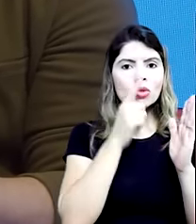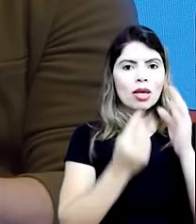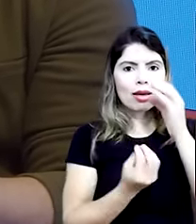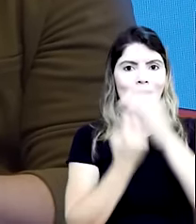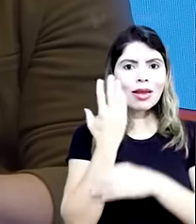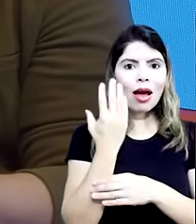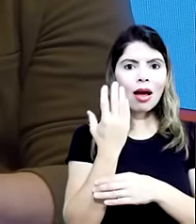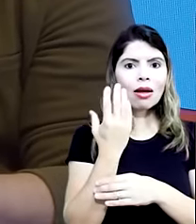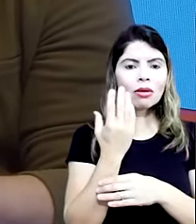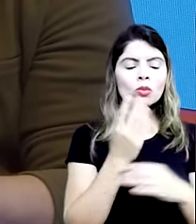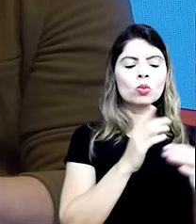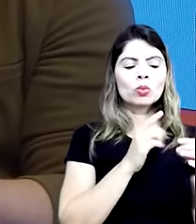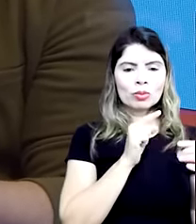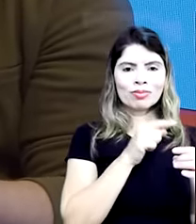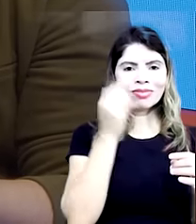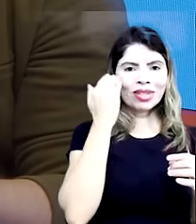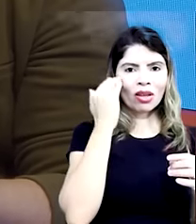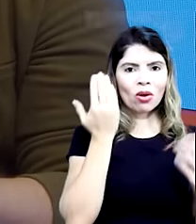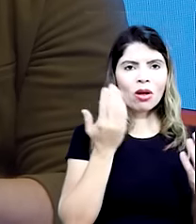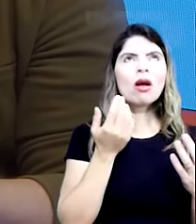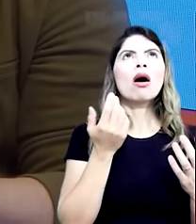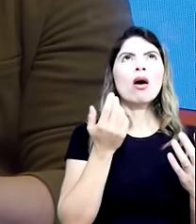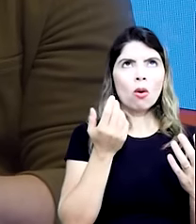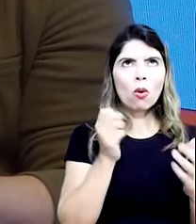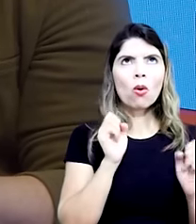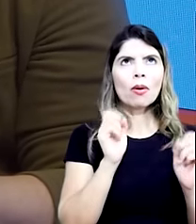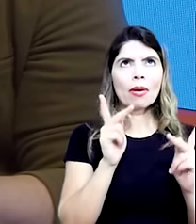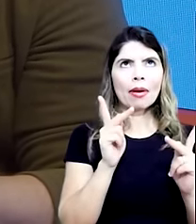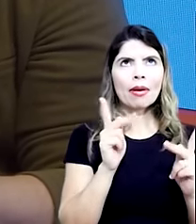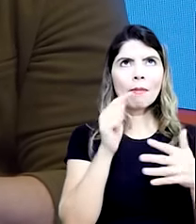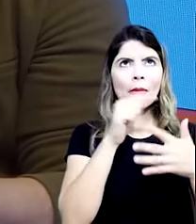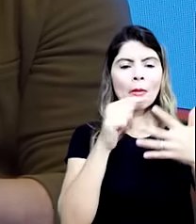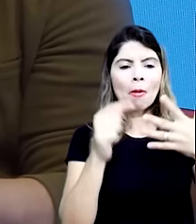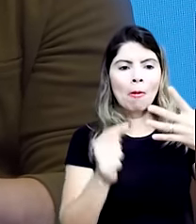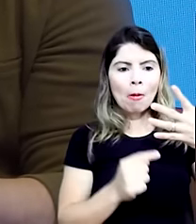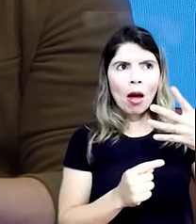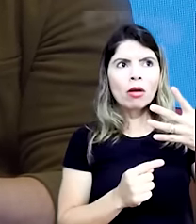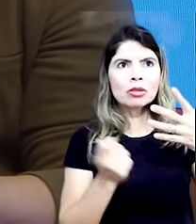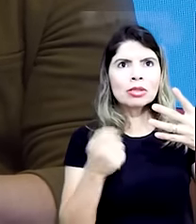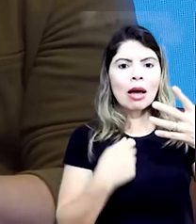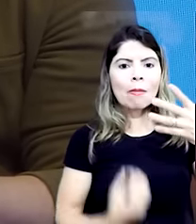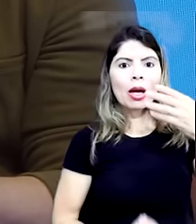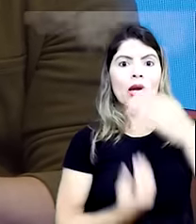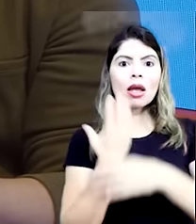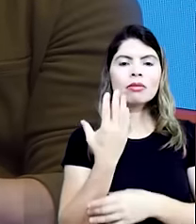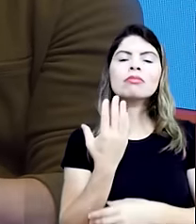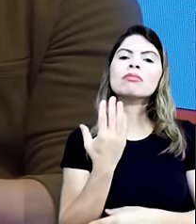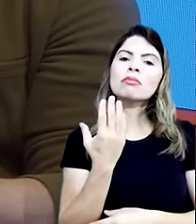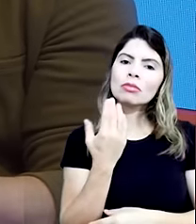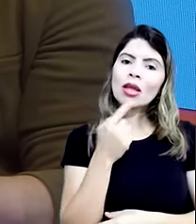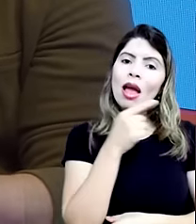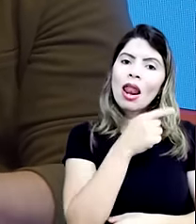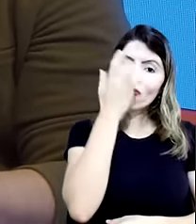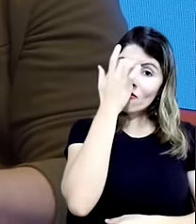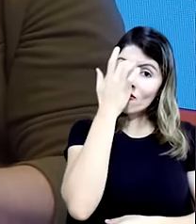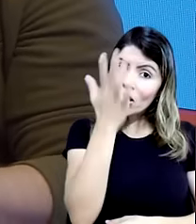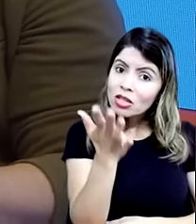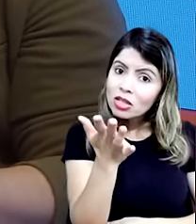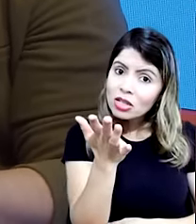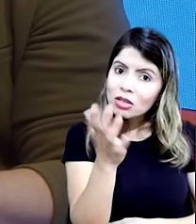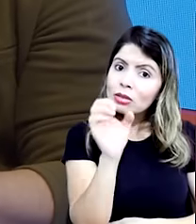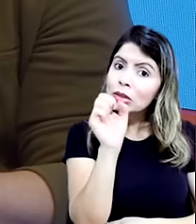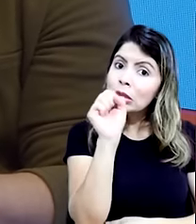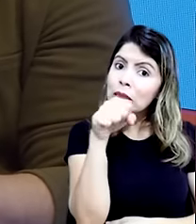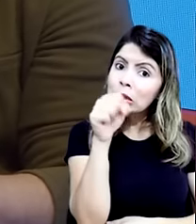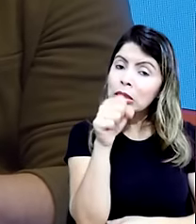então você vai ter que sim ter um trabalho você vai precisar sim entender sobre o seu negócio então A Iá Vai facilitar sim e muito